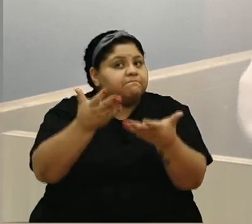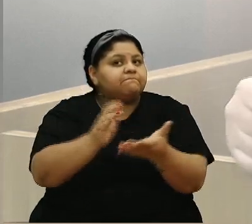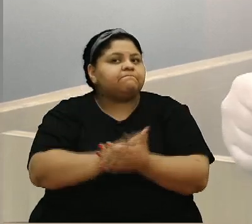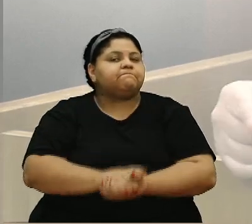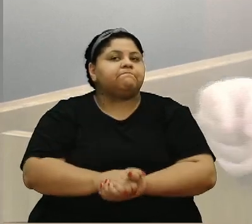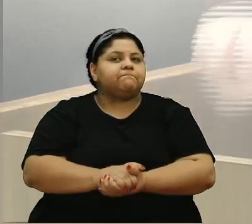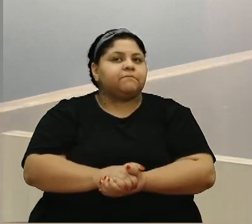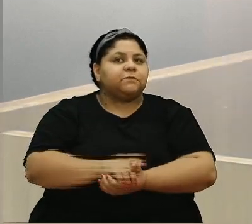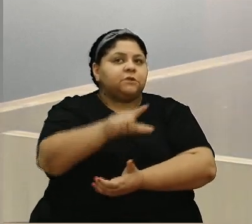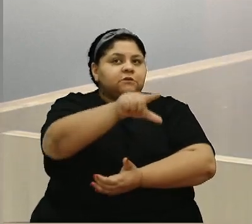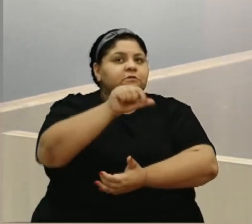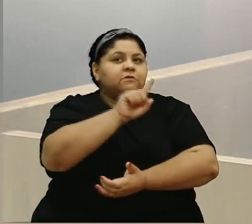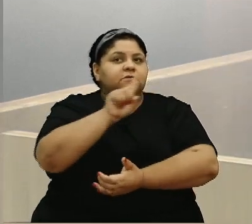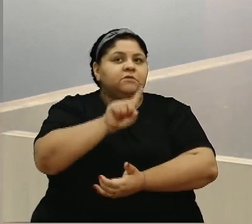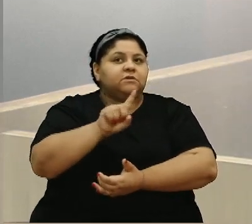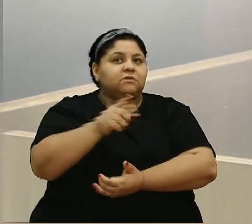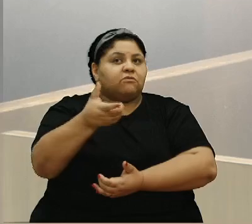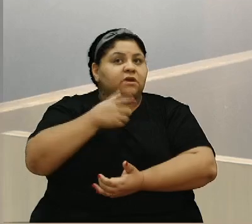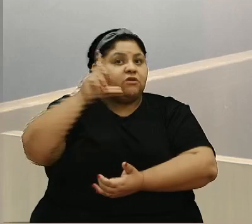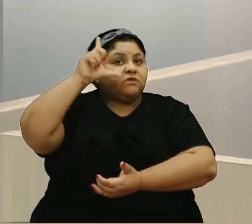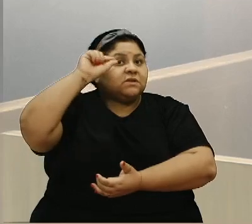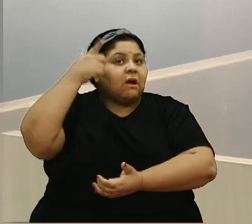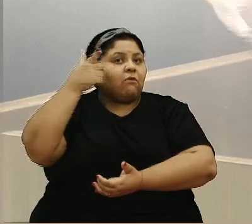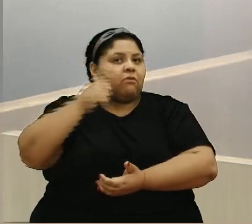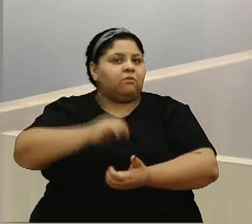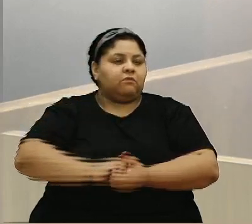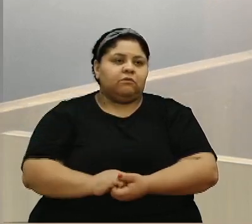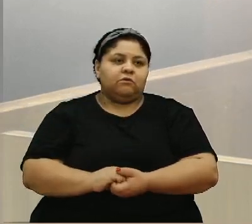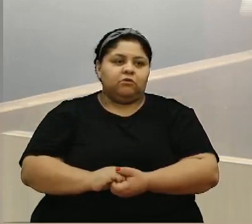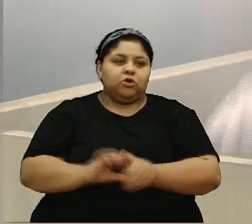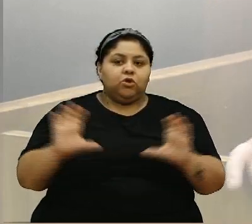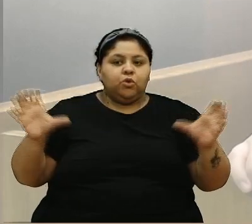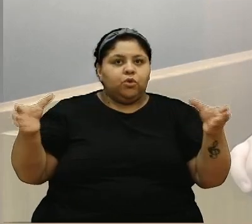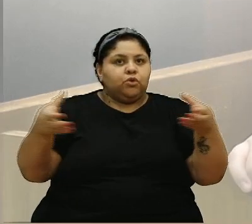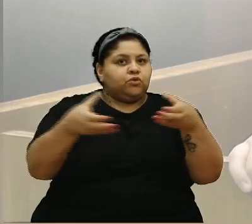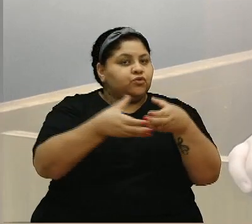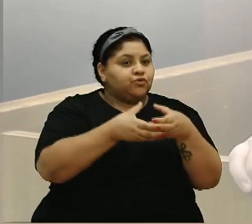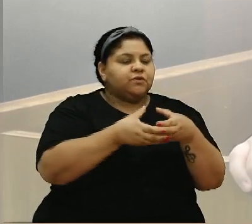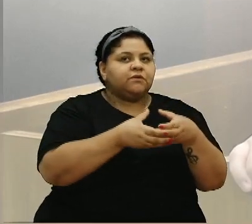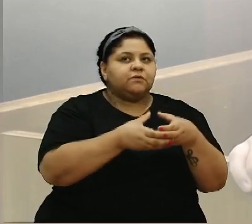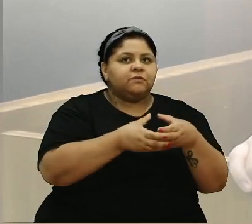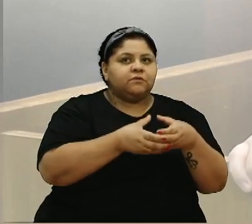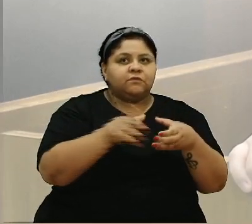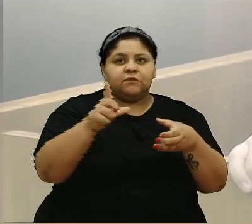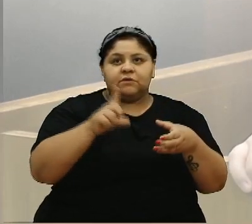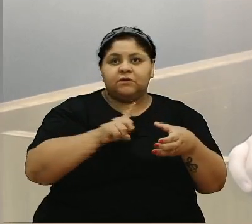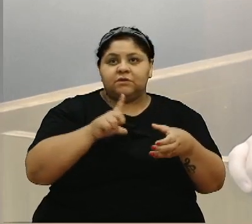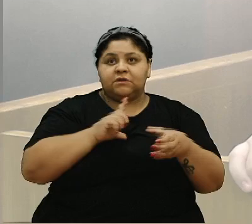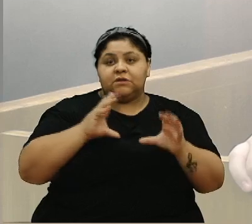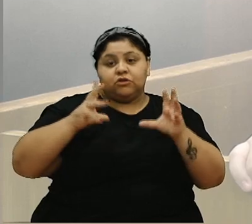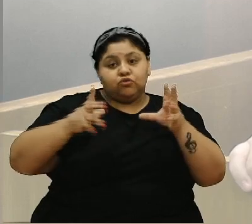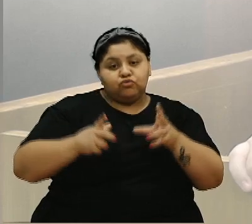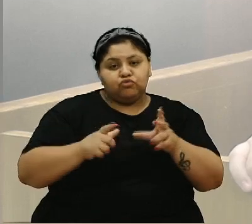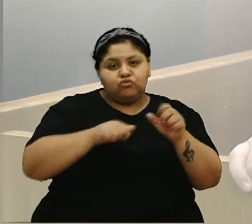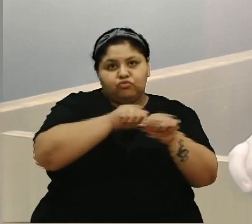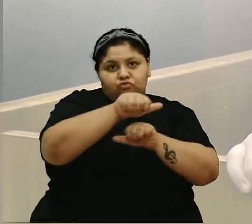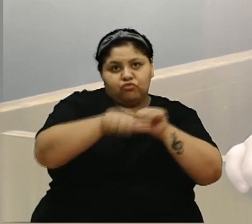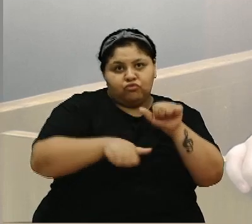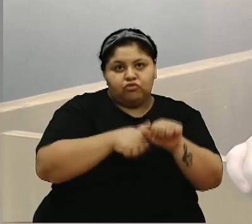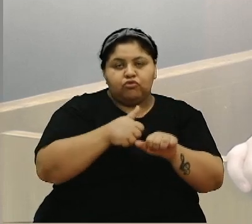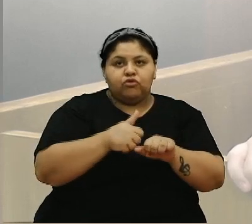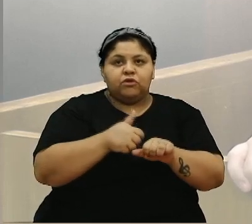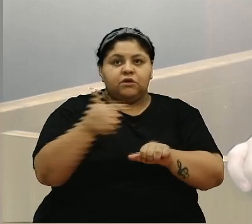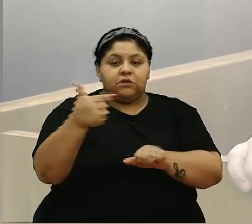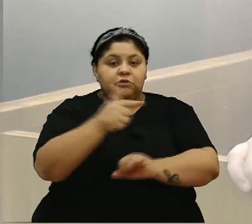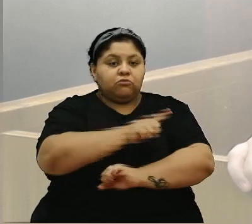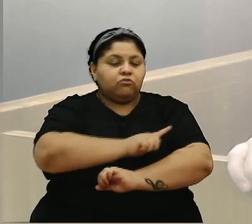se elegeu porque não queriam o Scalco. Se juntaram para não querer ele. Então, ele tem tudo para mudar nesse segundo governo